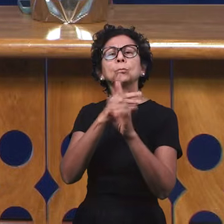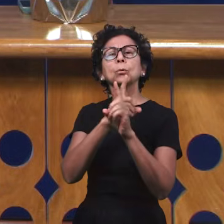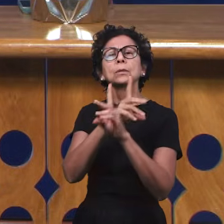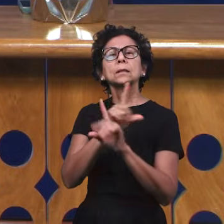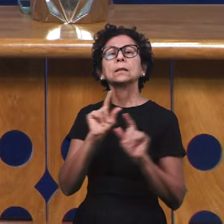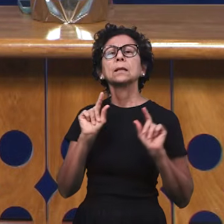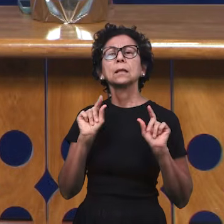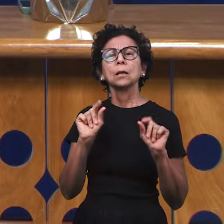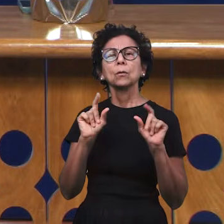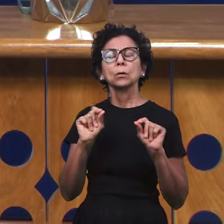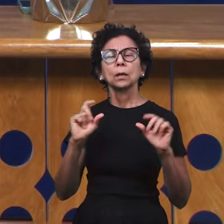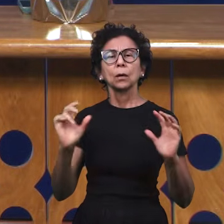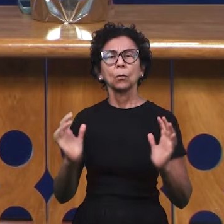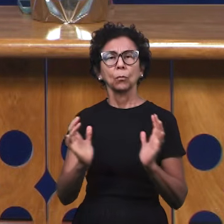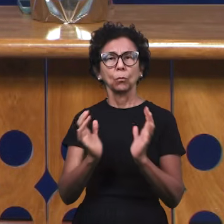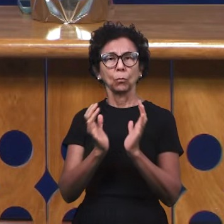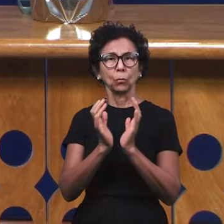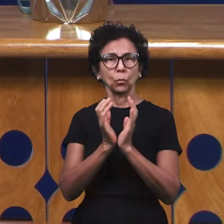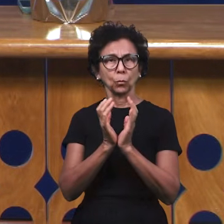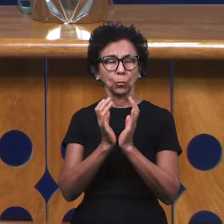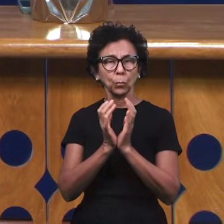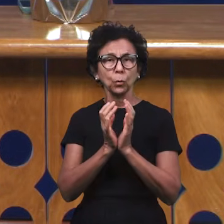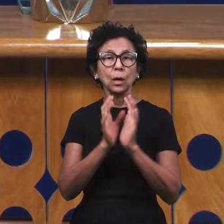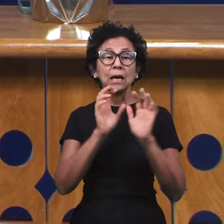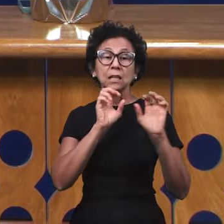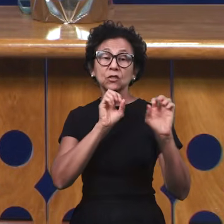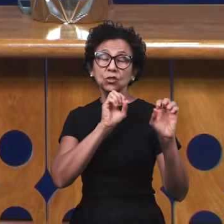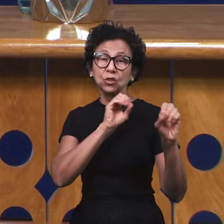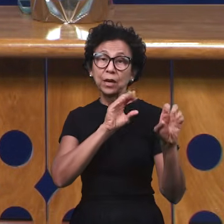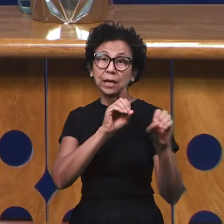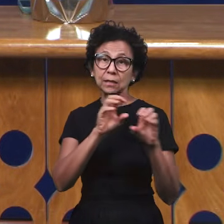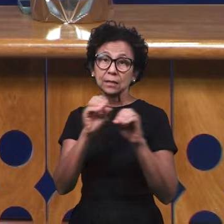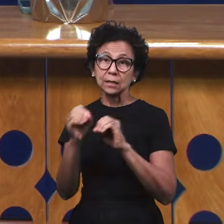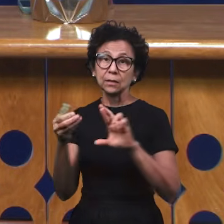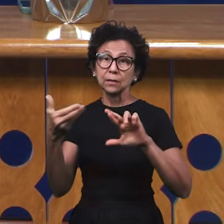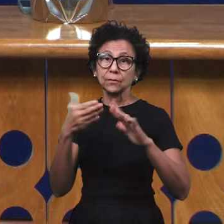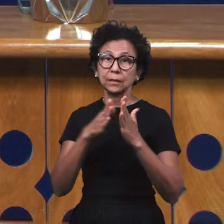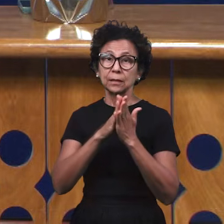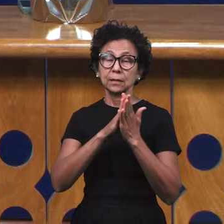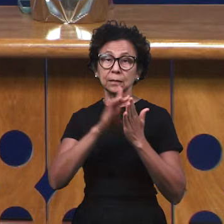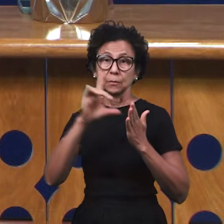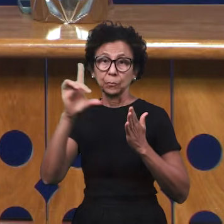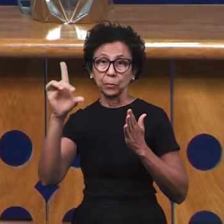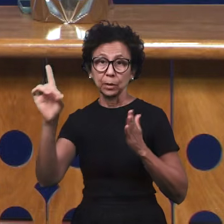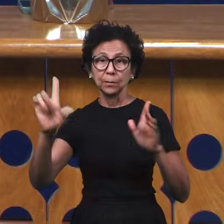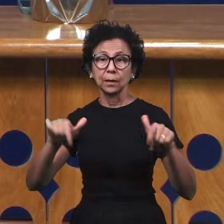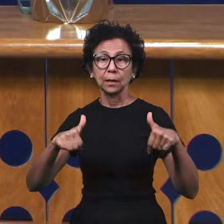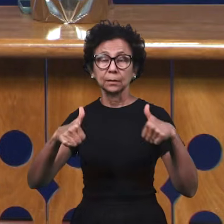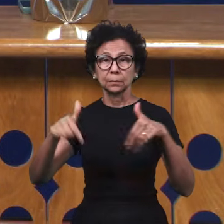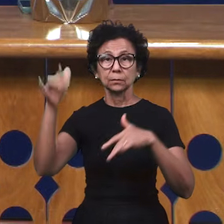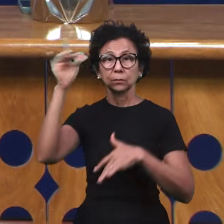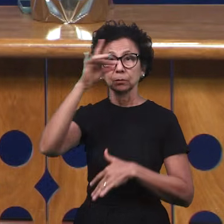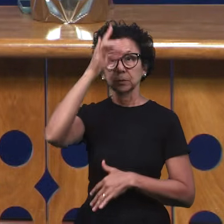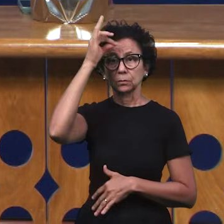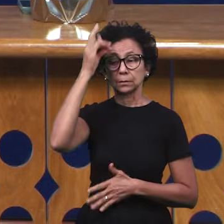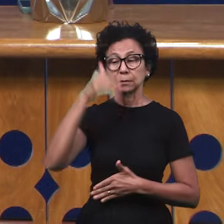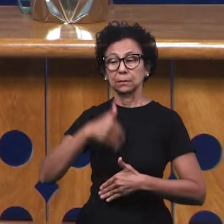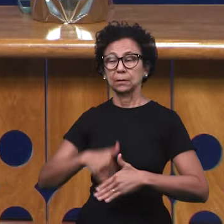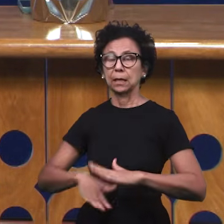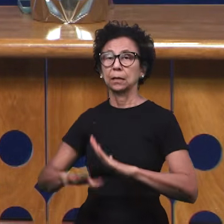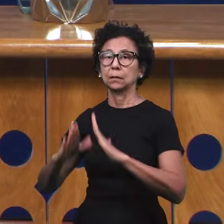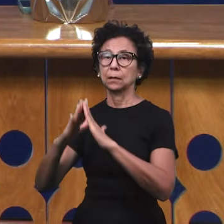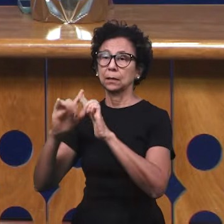que emergem da palavra pela operação, pela ação do Espírito Santo no corpo. Então, é